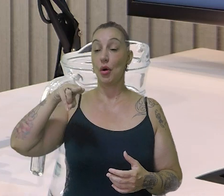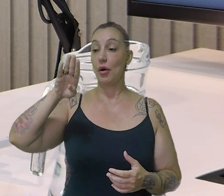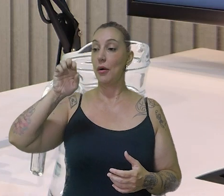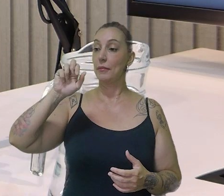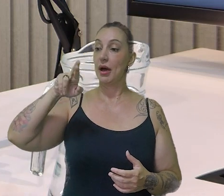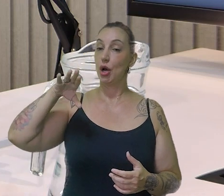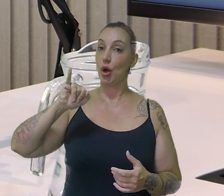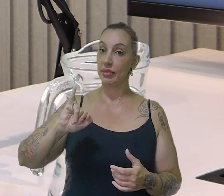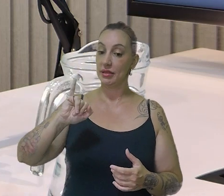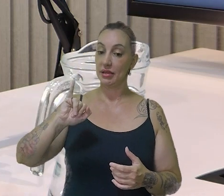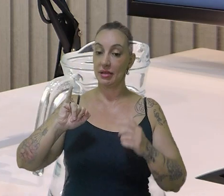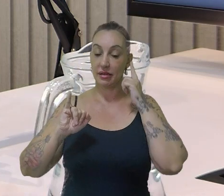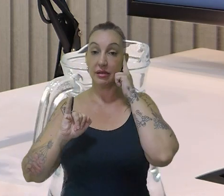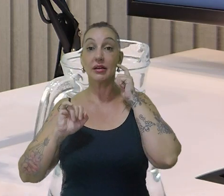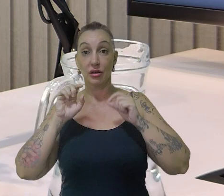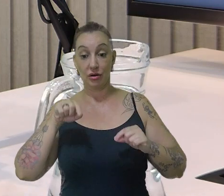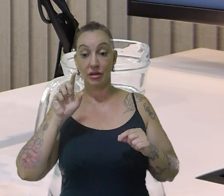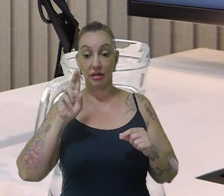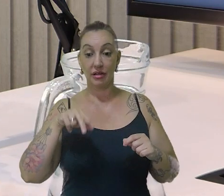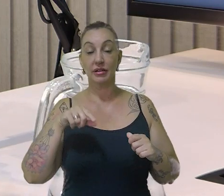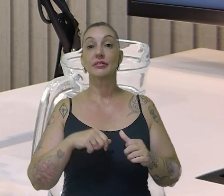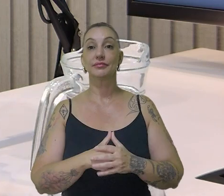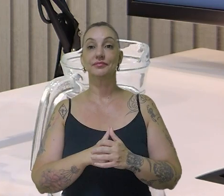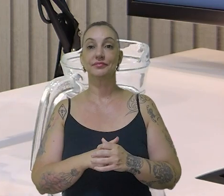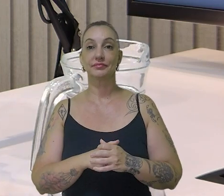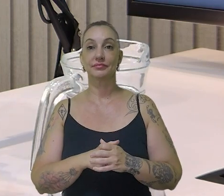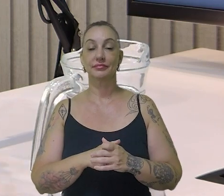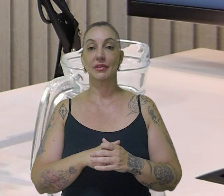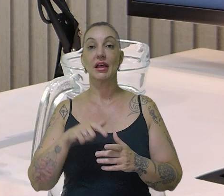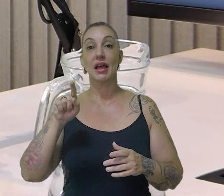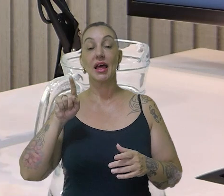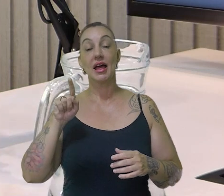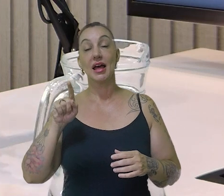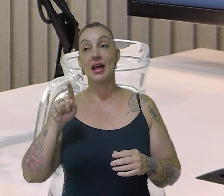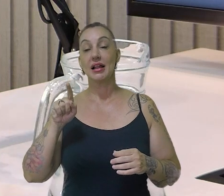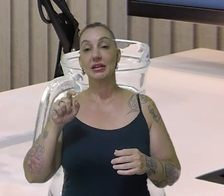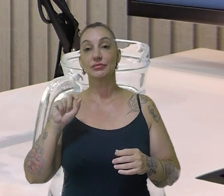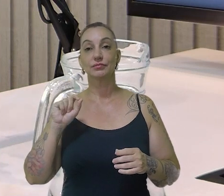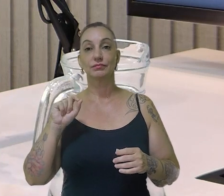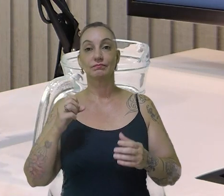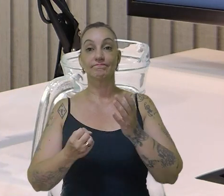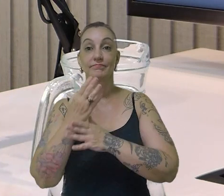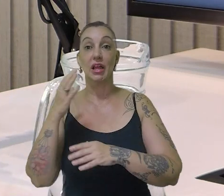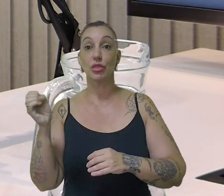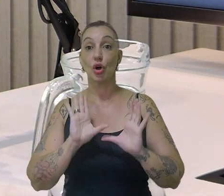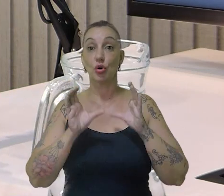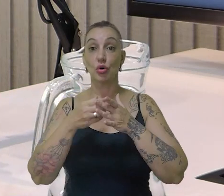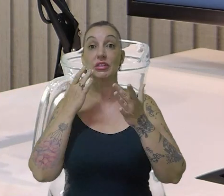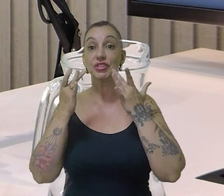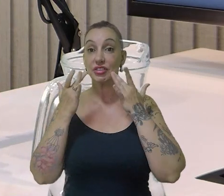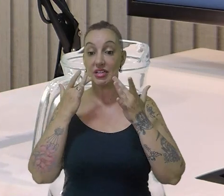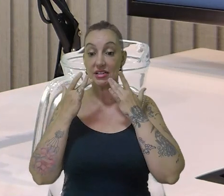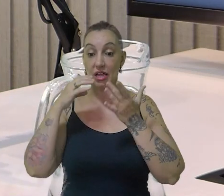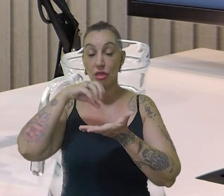Ah foi veruna não é foi ent veruna é ele tinha acabado de de criar uma nova companhia de teatro